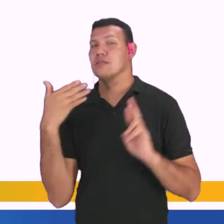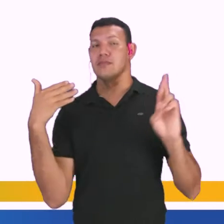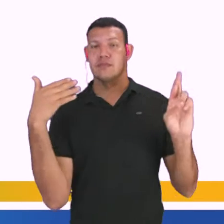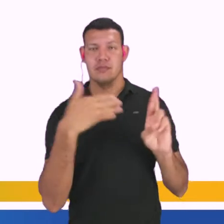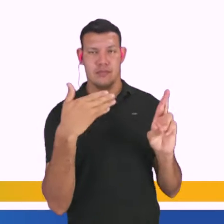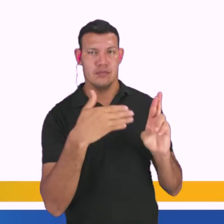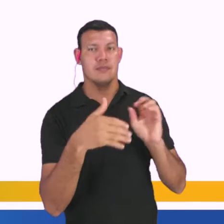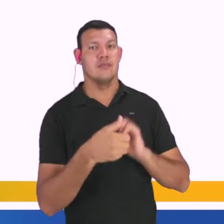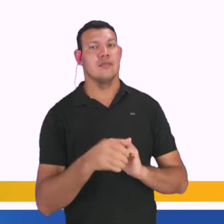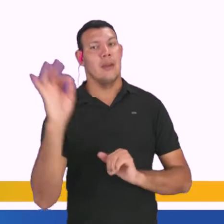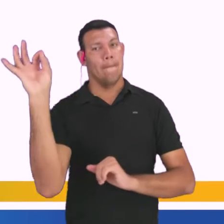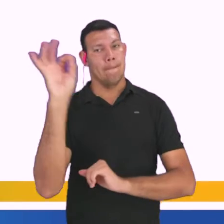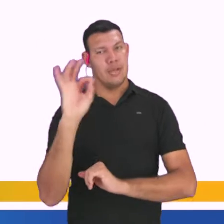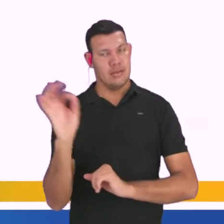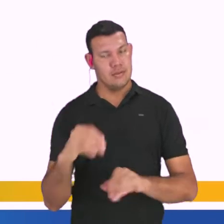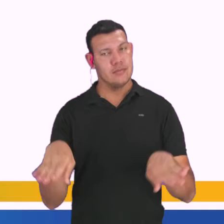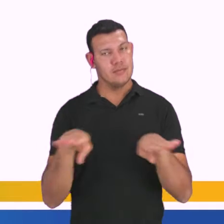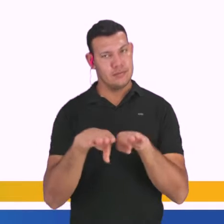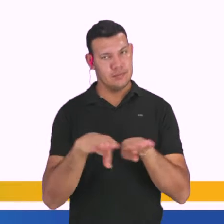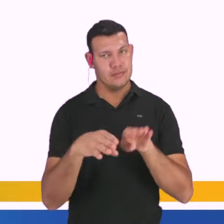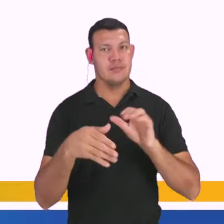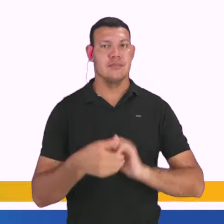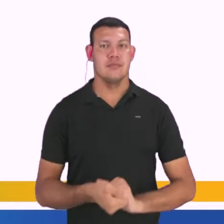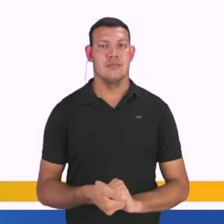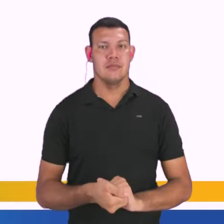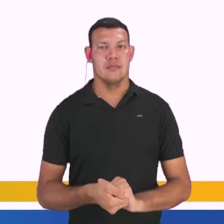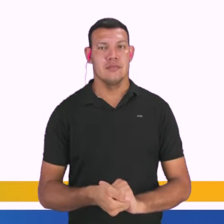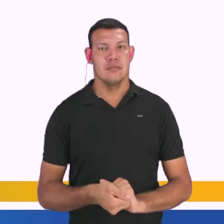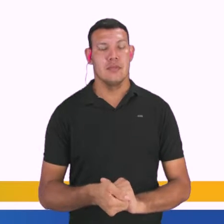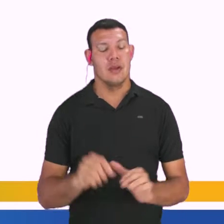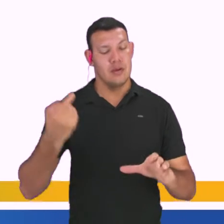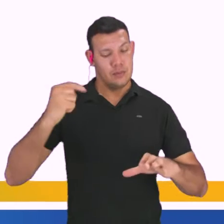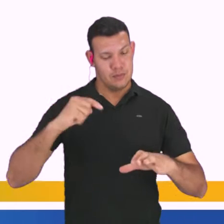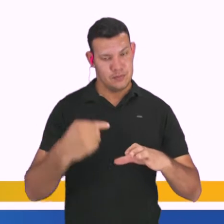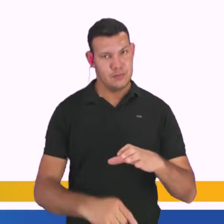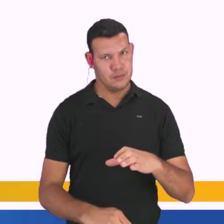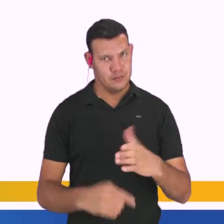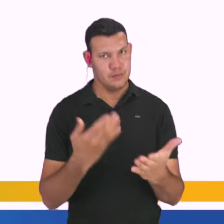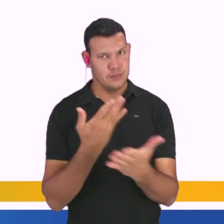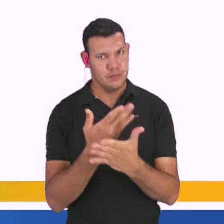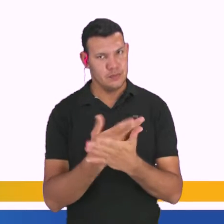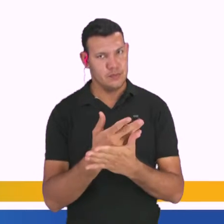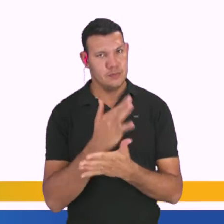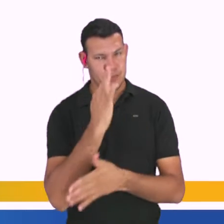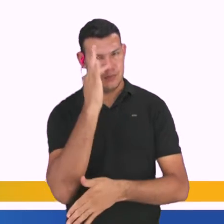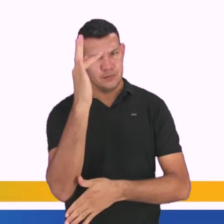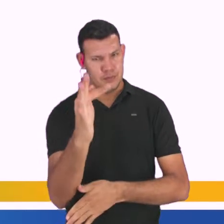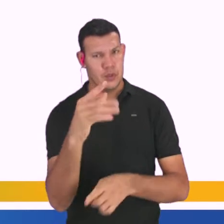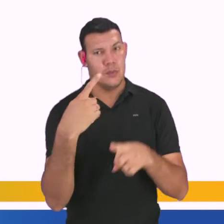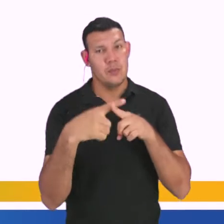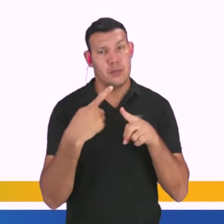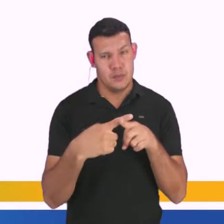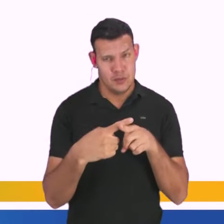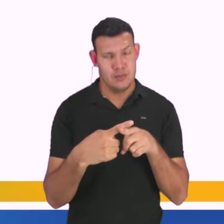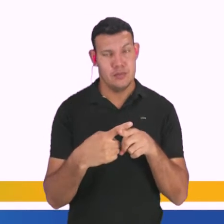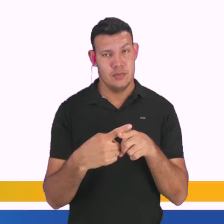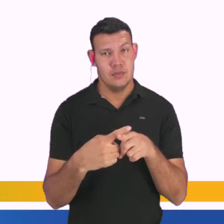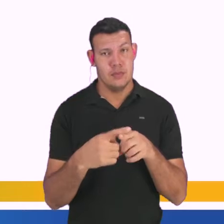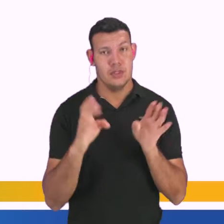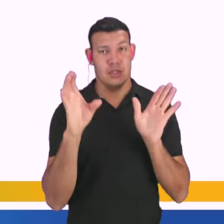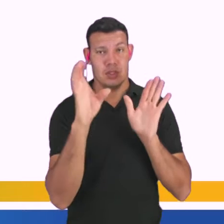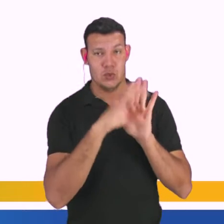na forma percentual E aí você vai ver o aprofundamento dessa aula mais à frente o porquê